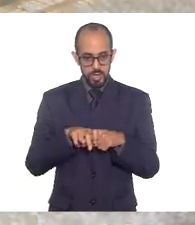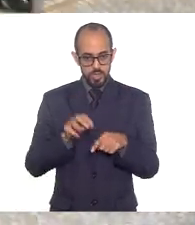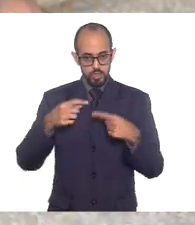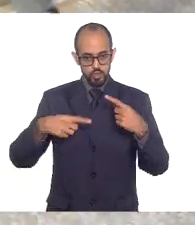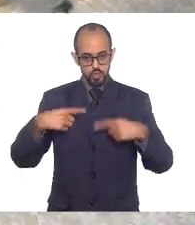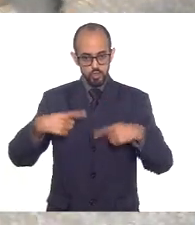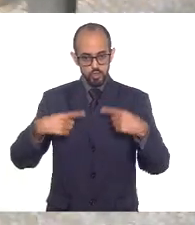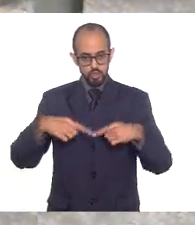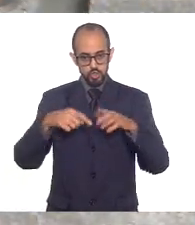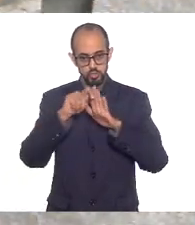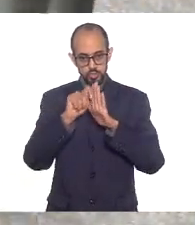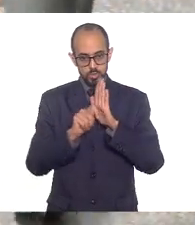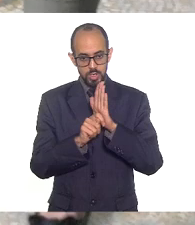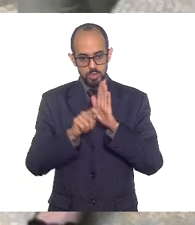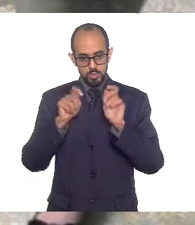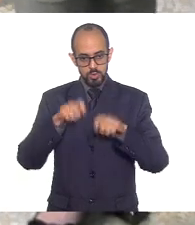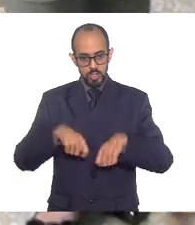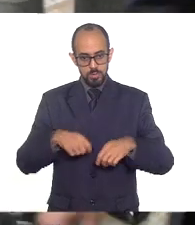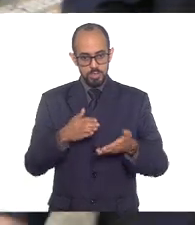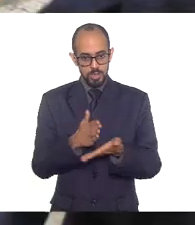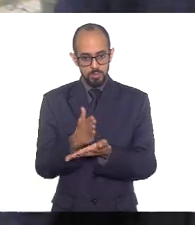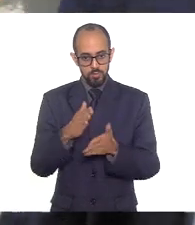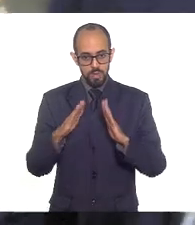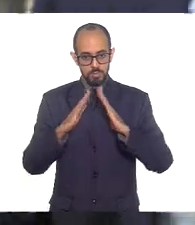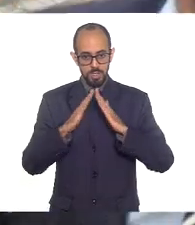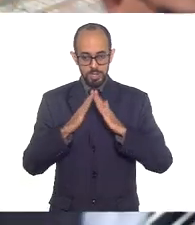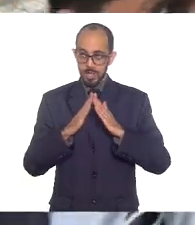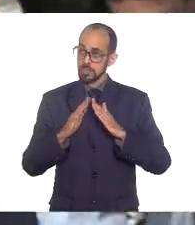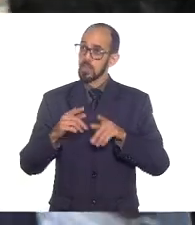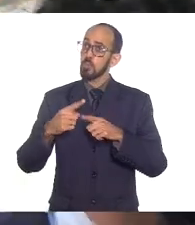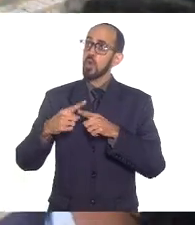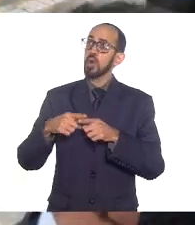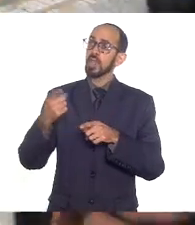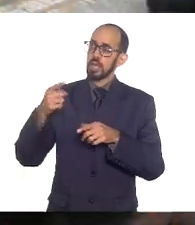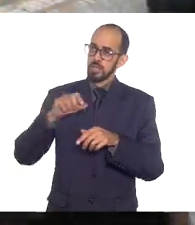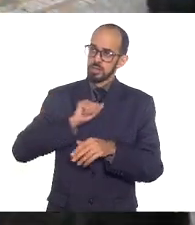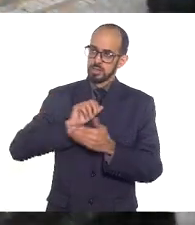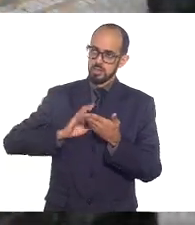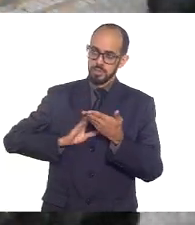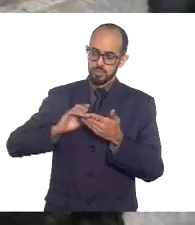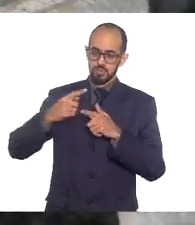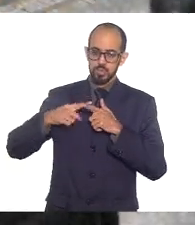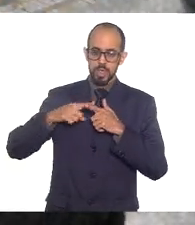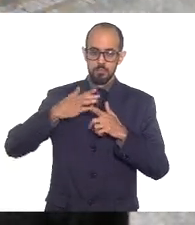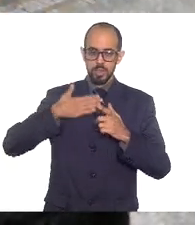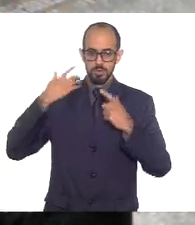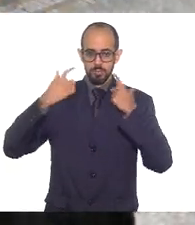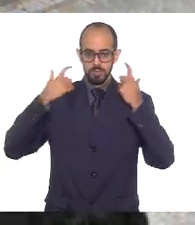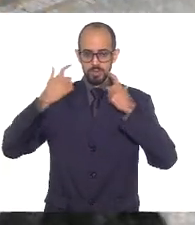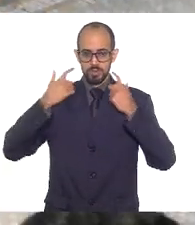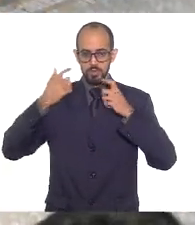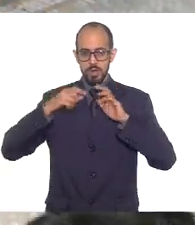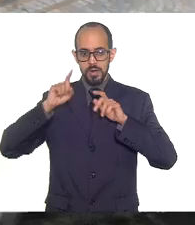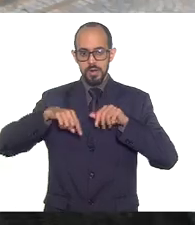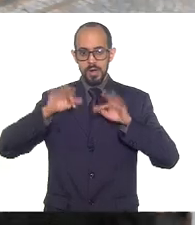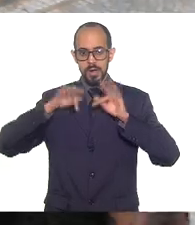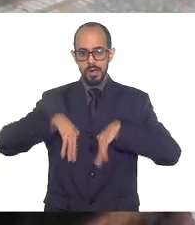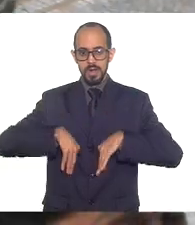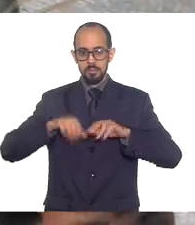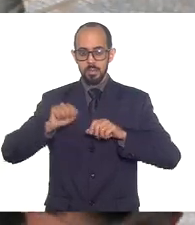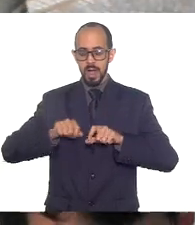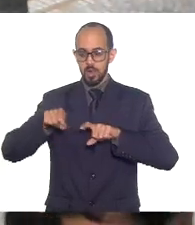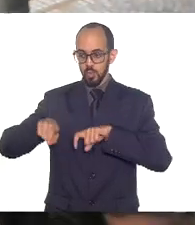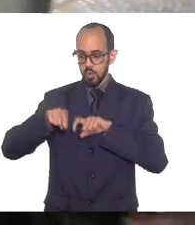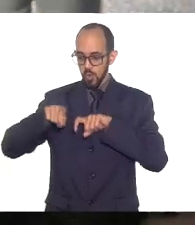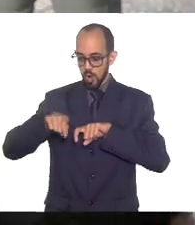texto que possa ser aprovado por essa casa só porque antes legal a Neto preocupação é de acabar com o pequeno produtor é